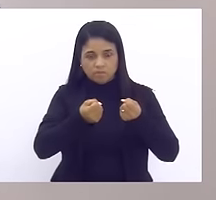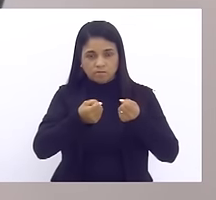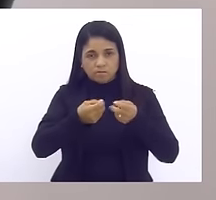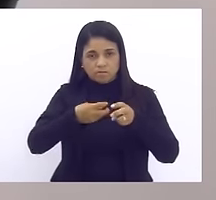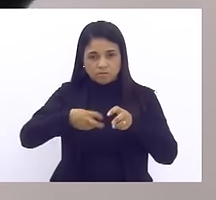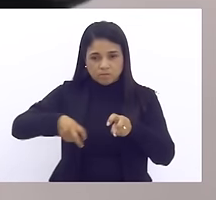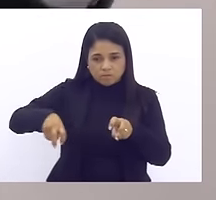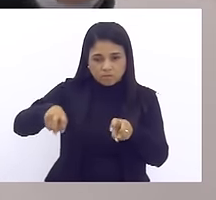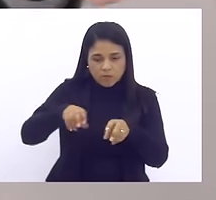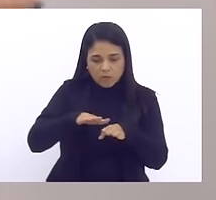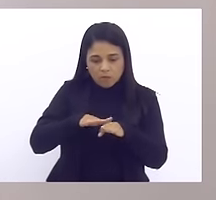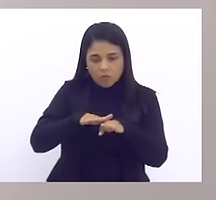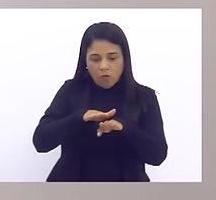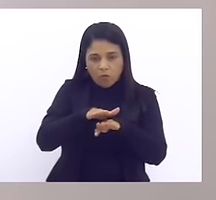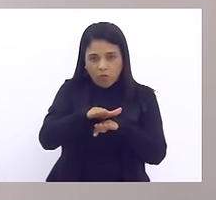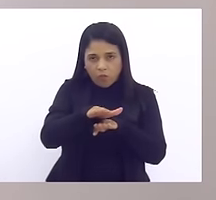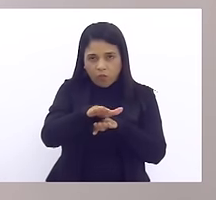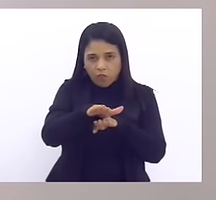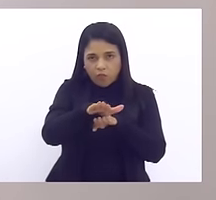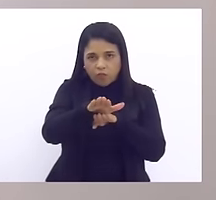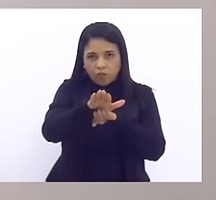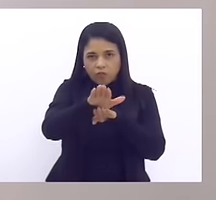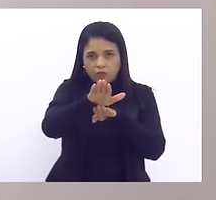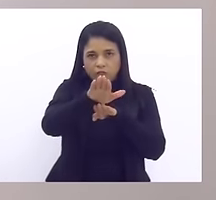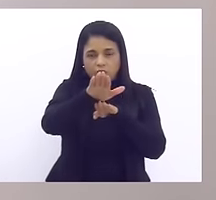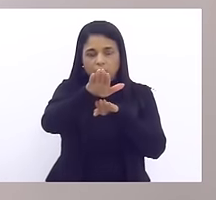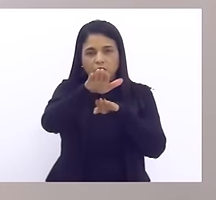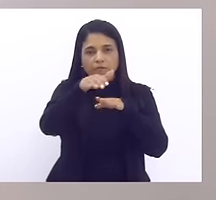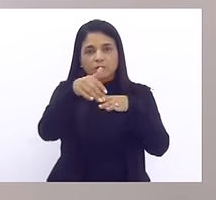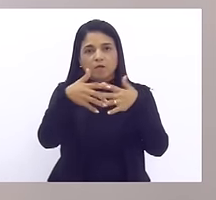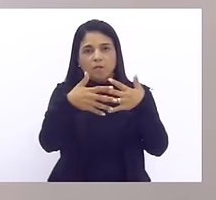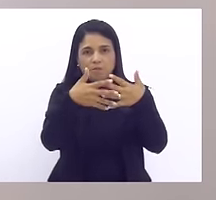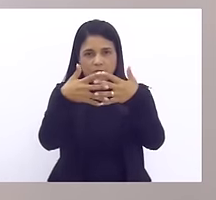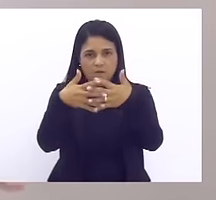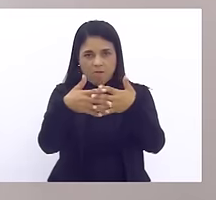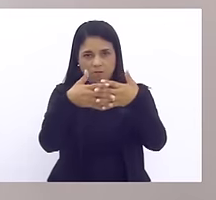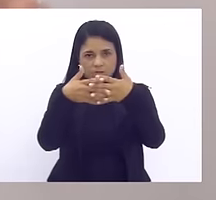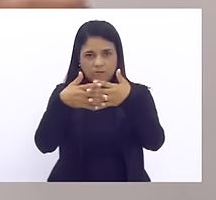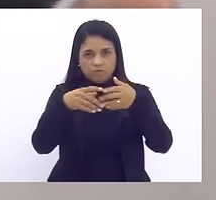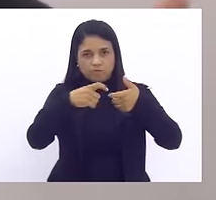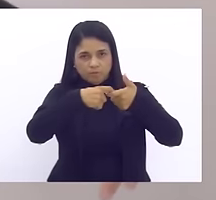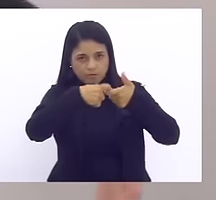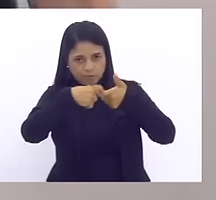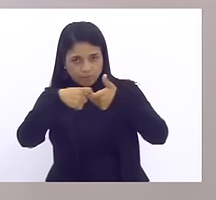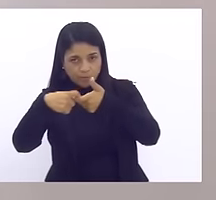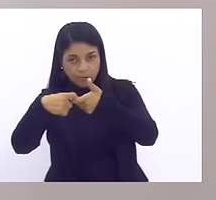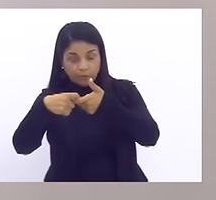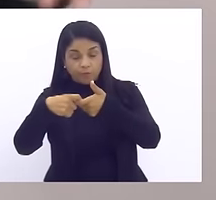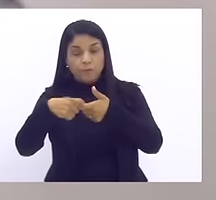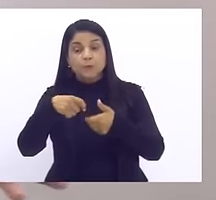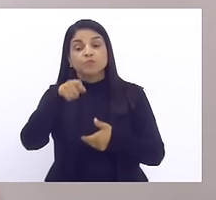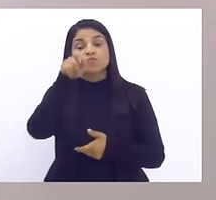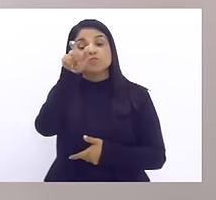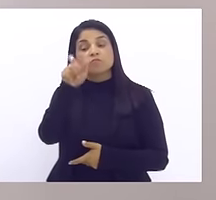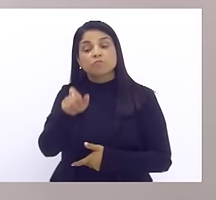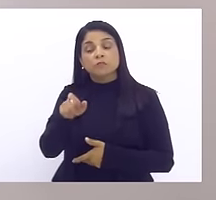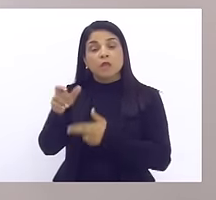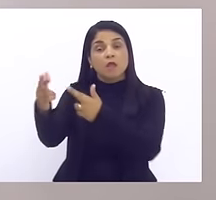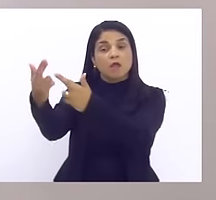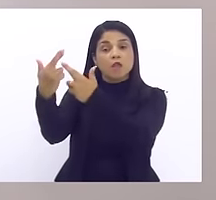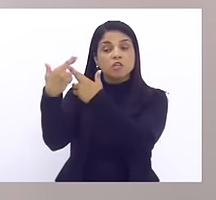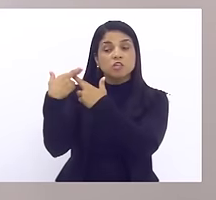bem em cima de uma prancha de um reboque a partir desse momento alguém se responsabiliza pela integridade desse